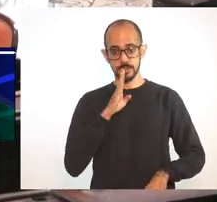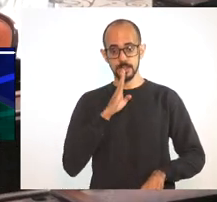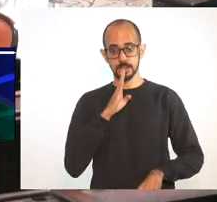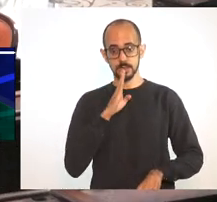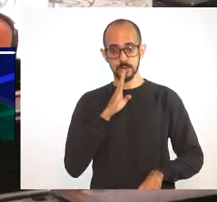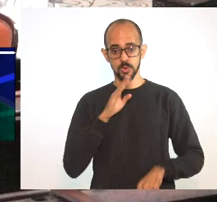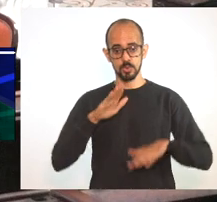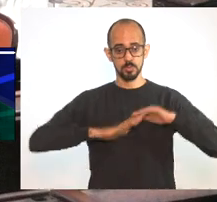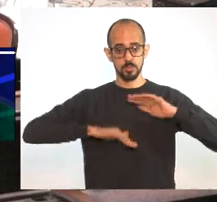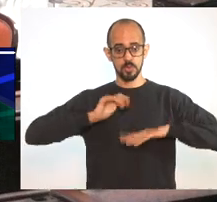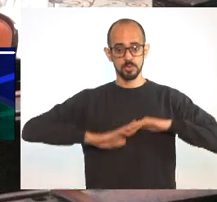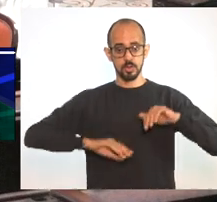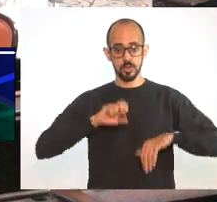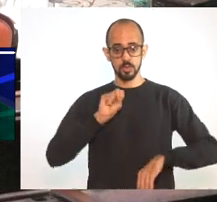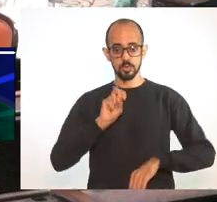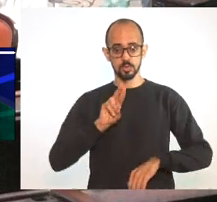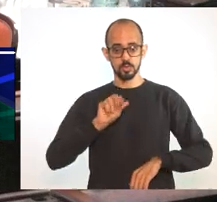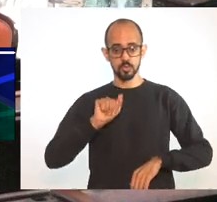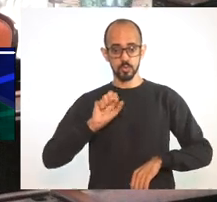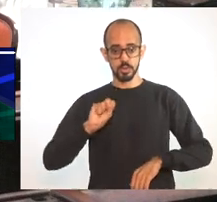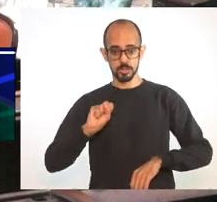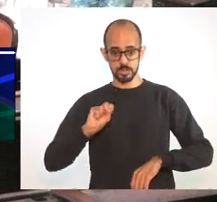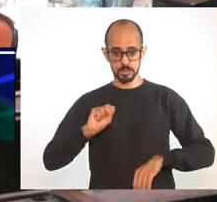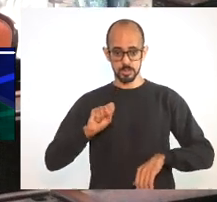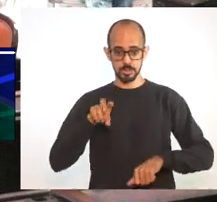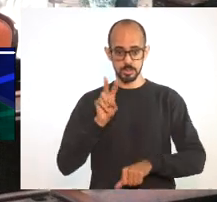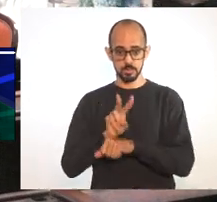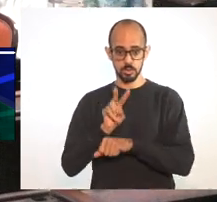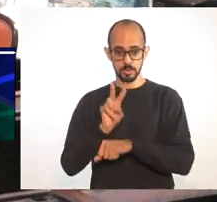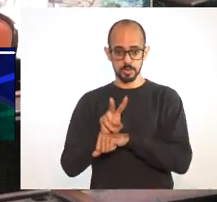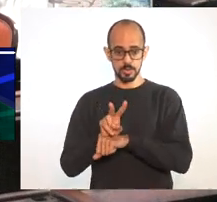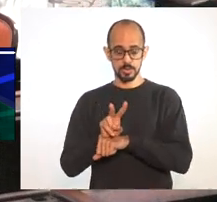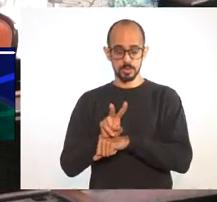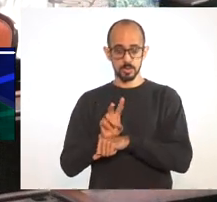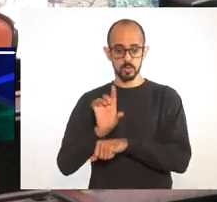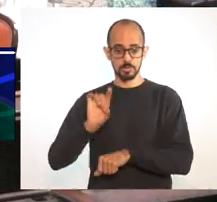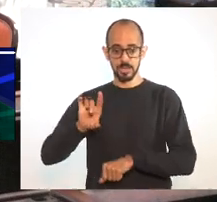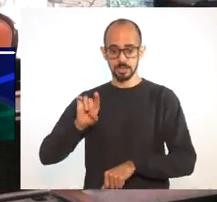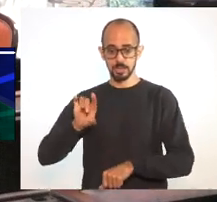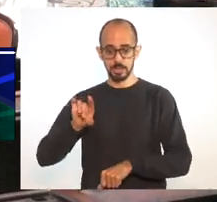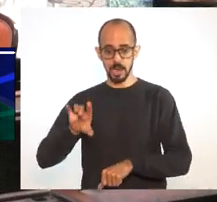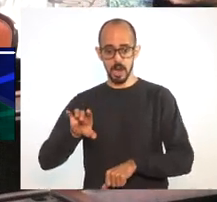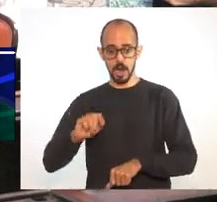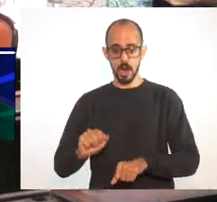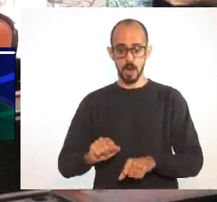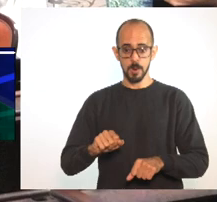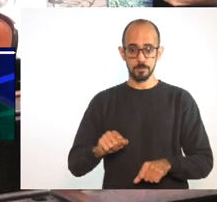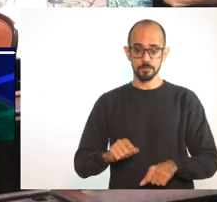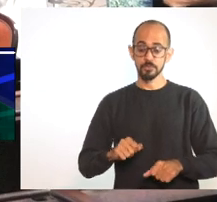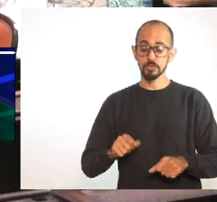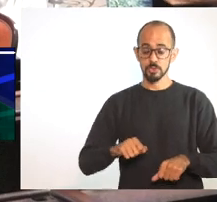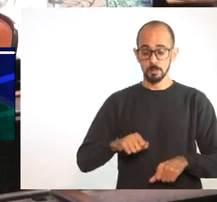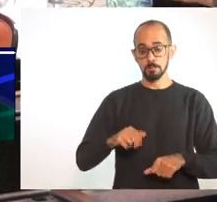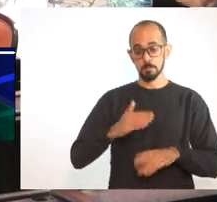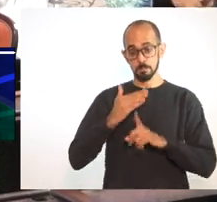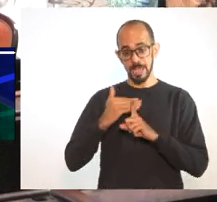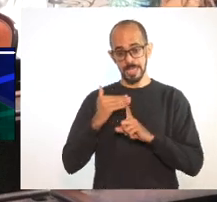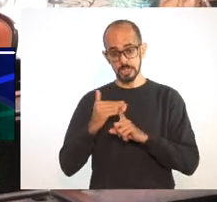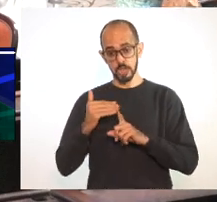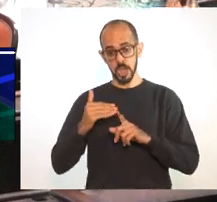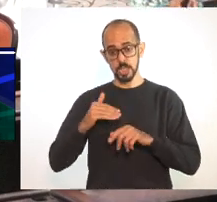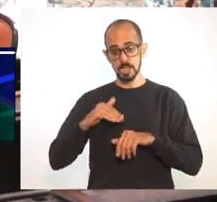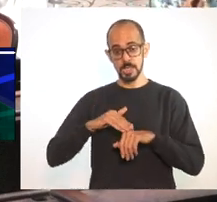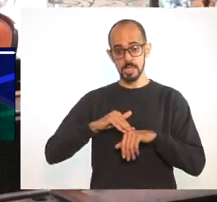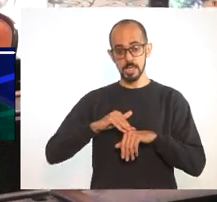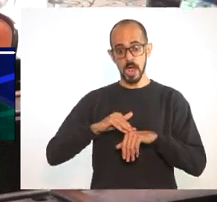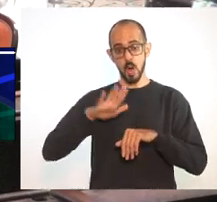SUAS que atuam nas unidades de proteção básica e especial, de média e alta complexidade, da política de